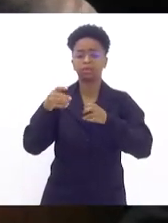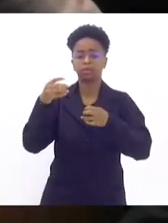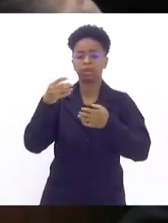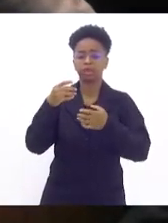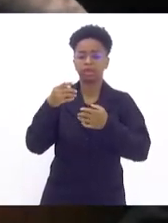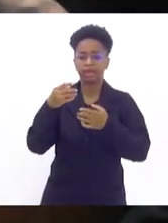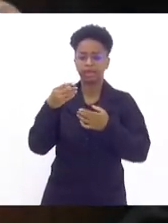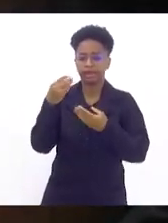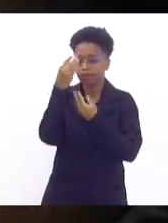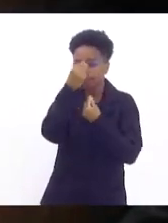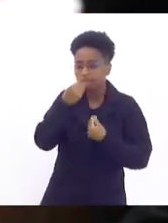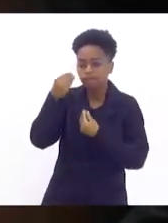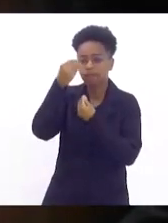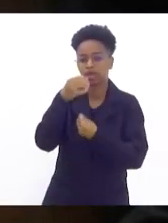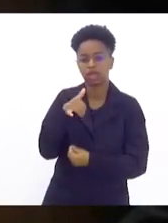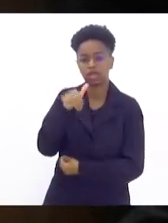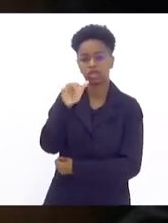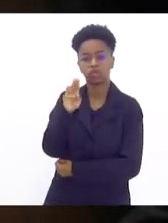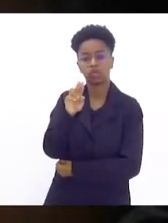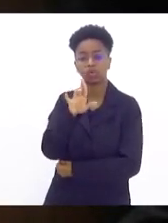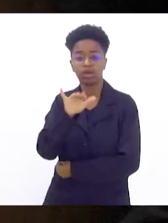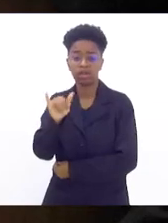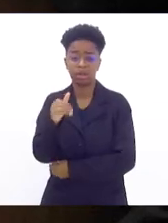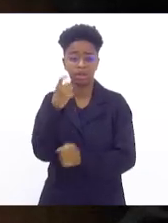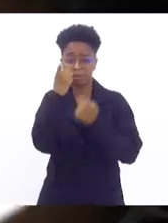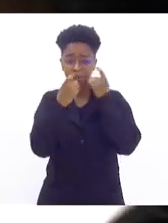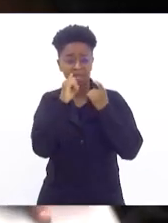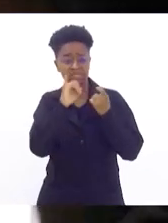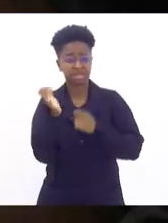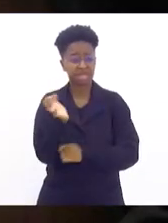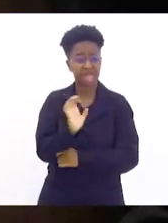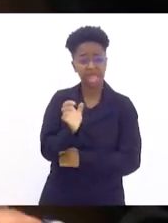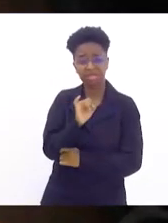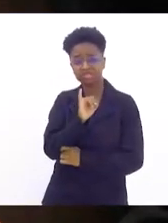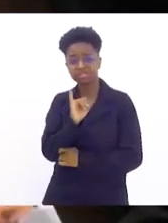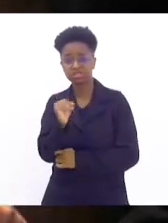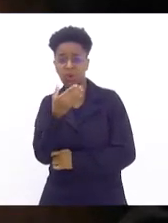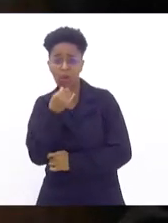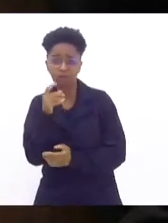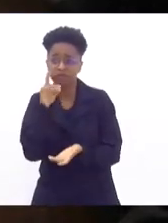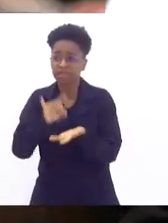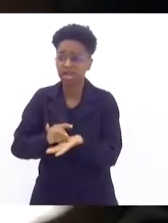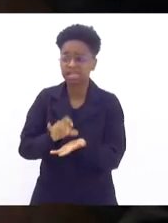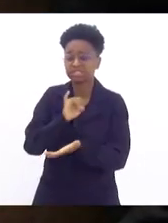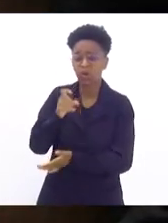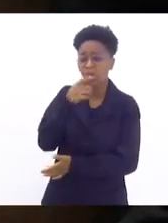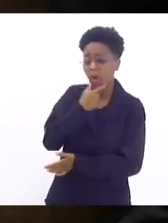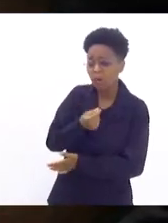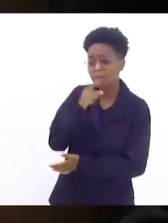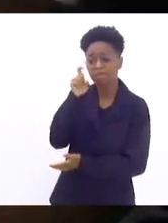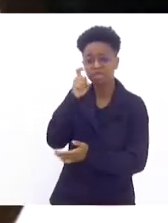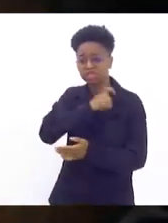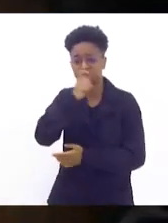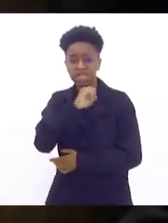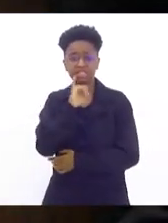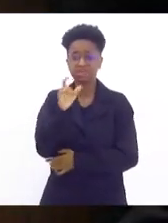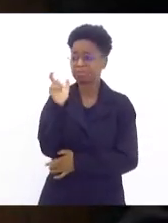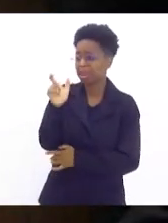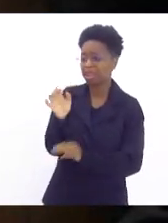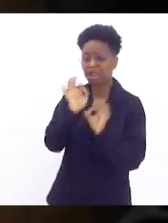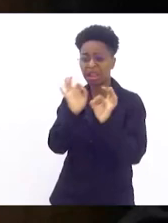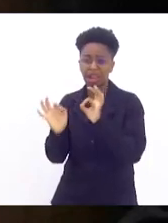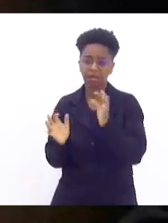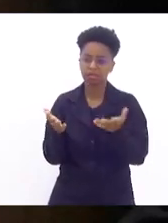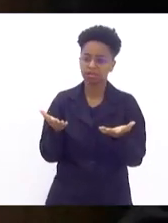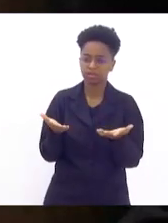por exemplo ele estava preocupado se o deputado Yuri era homossexual ou será homem de verdade eu não